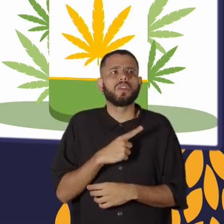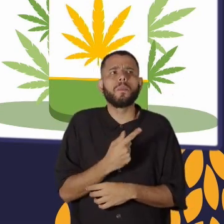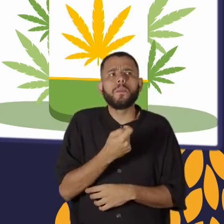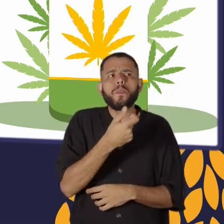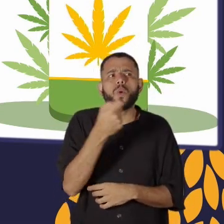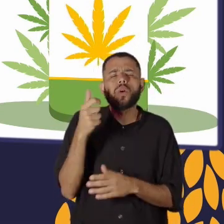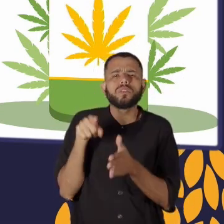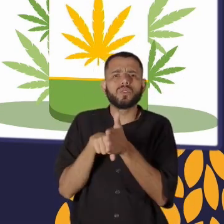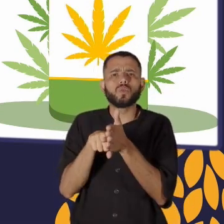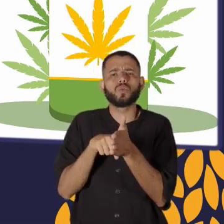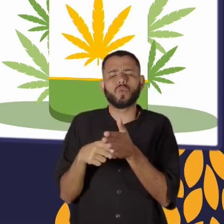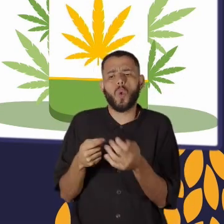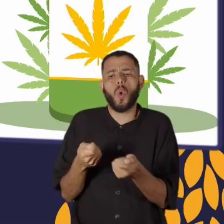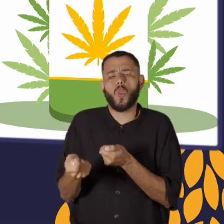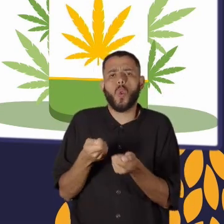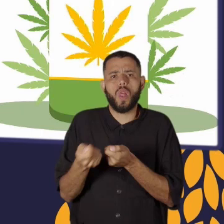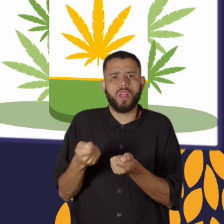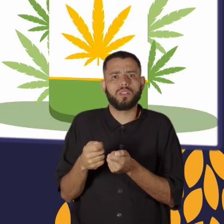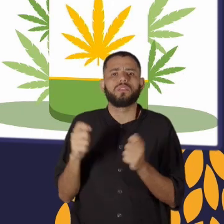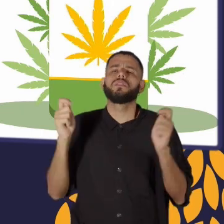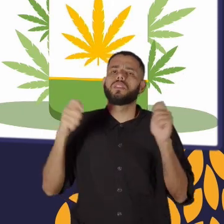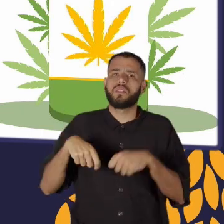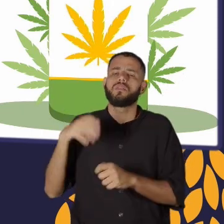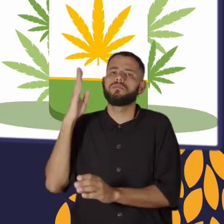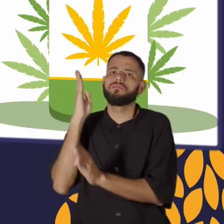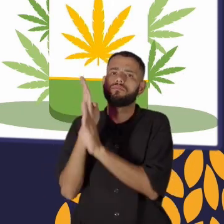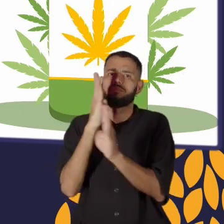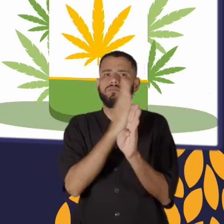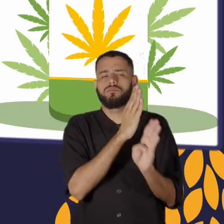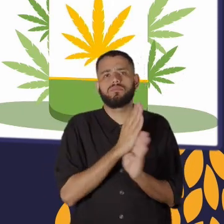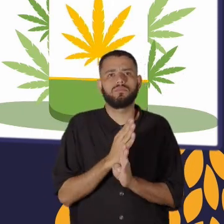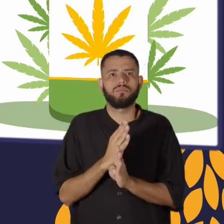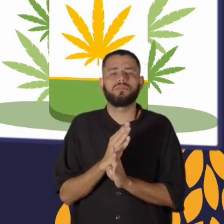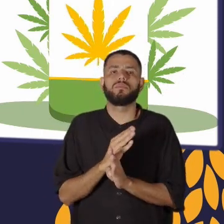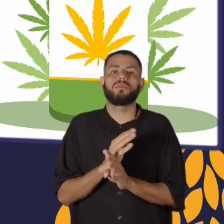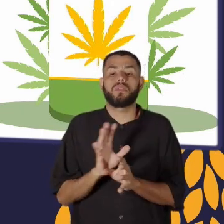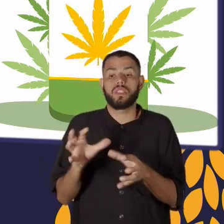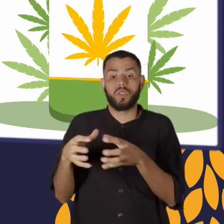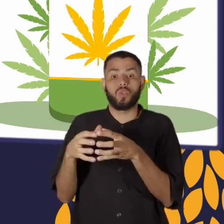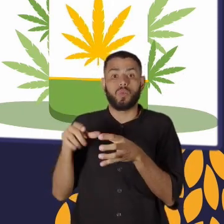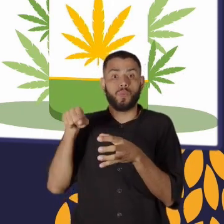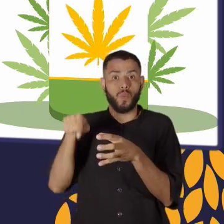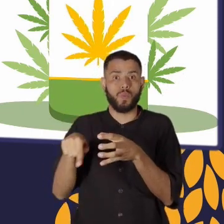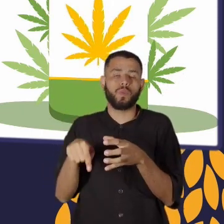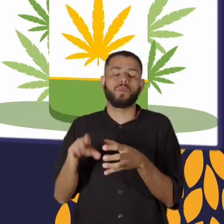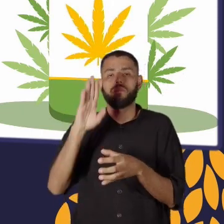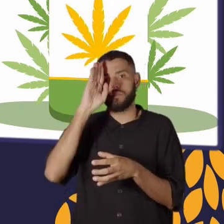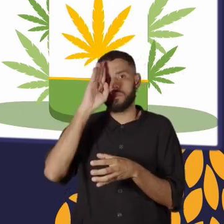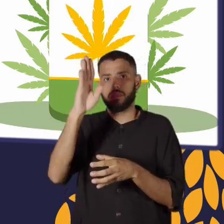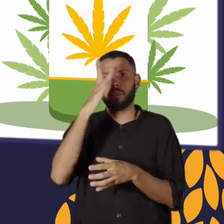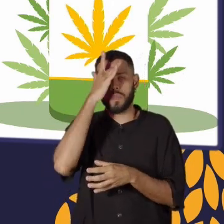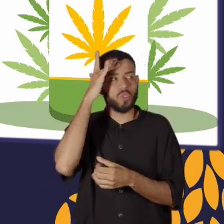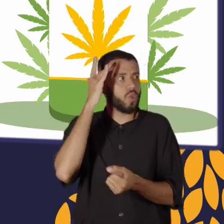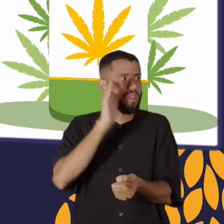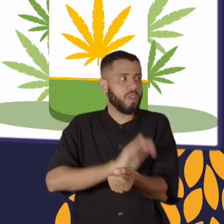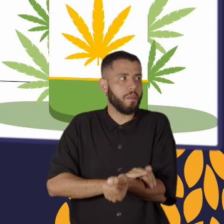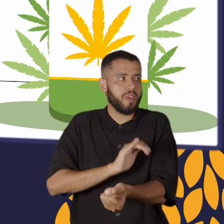disse, que pudessem identificar os benefícios da cannabis para esse público específico de pessoas com